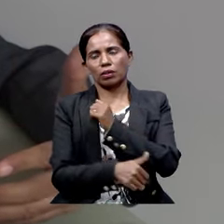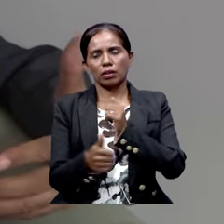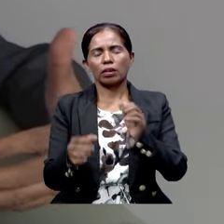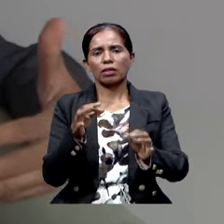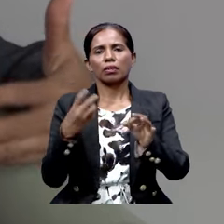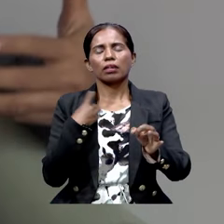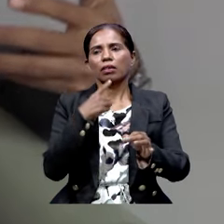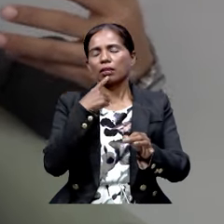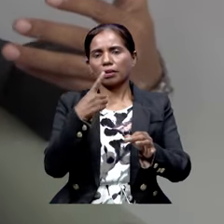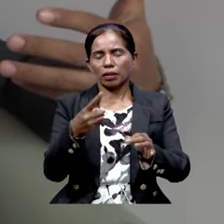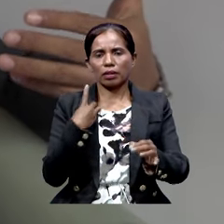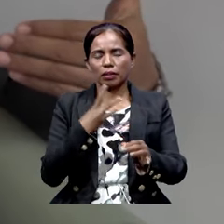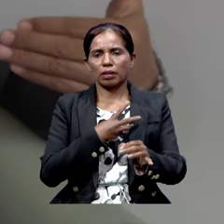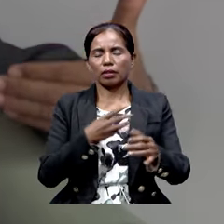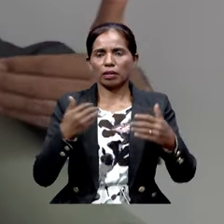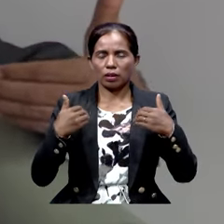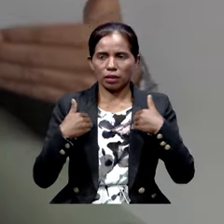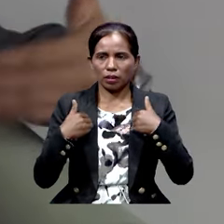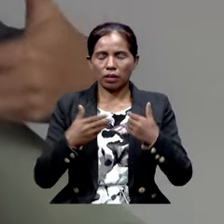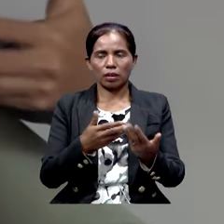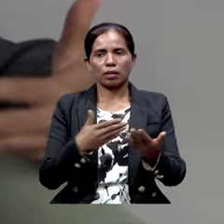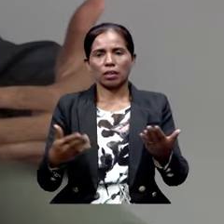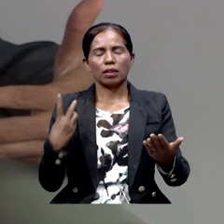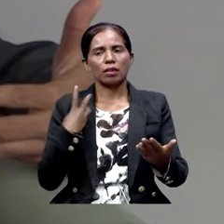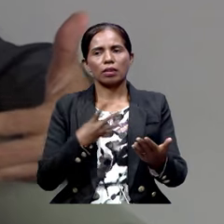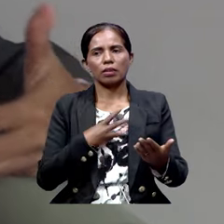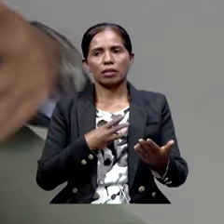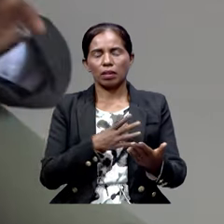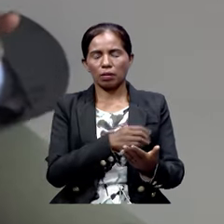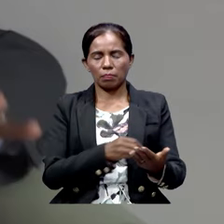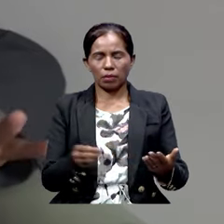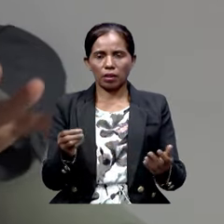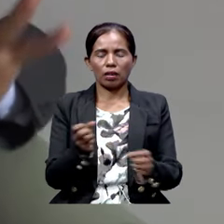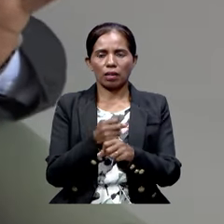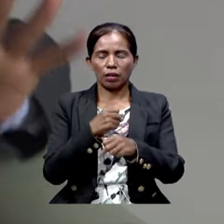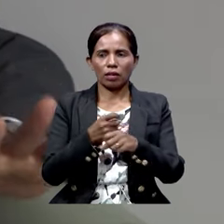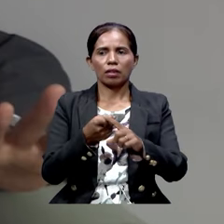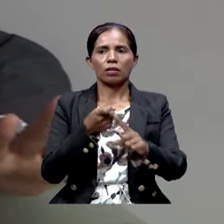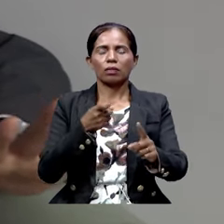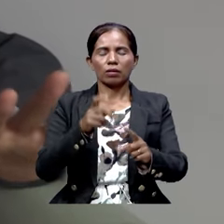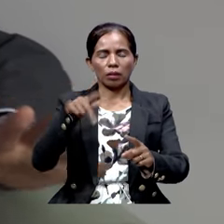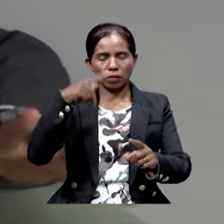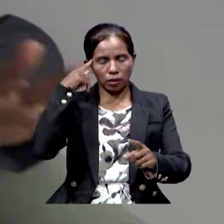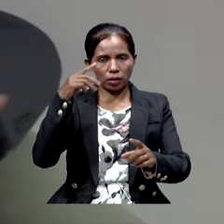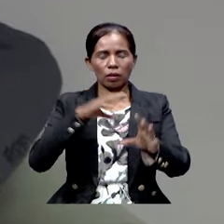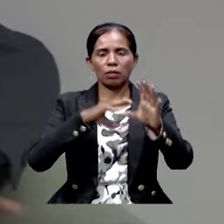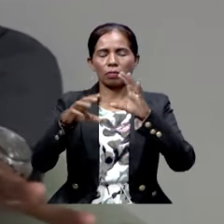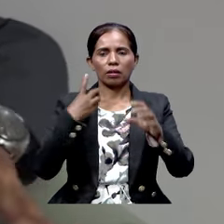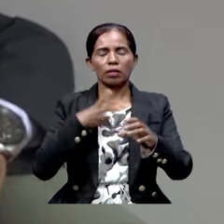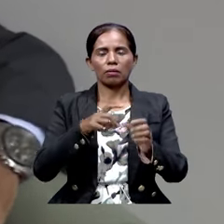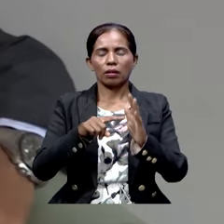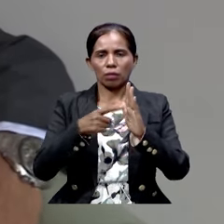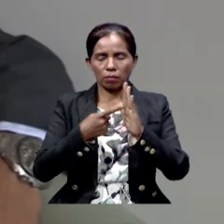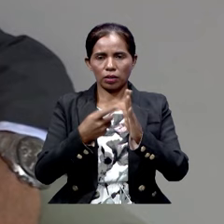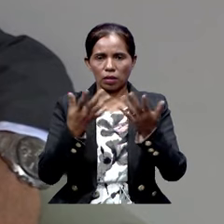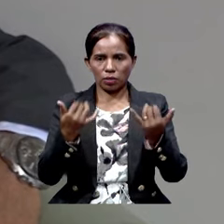dia kata ita iha produto balon kita bele substitui então liusi politika komersio ne bema kita ita bele hagun de tawana